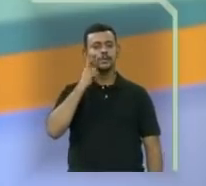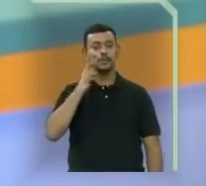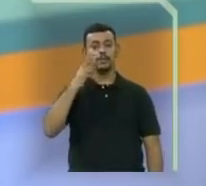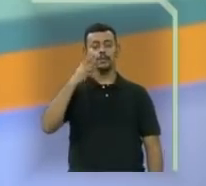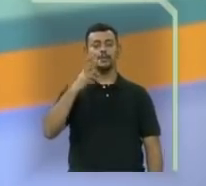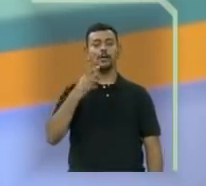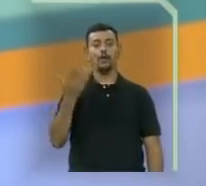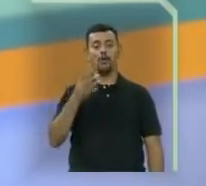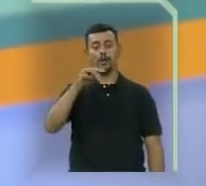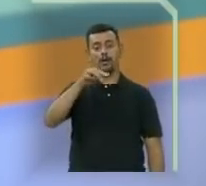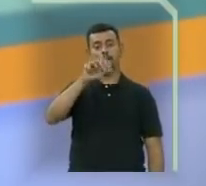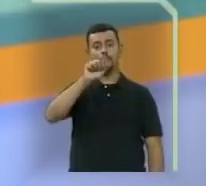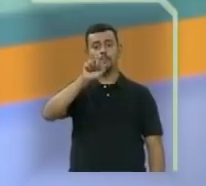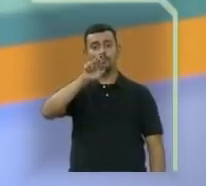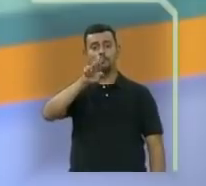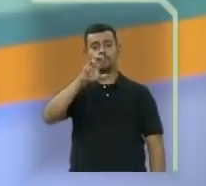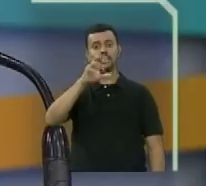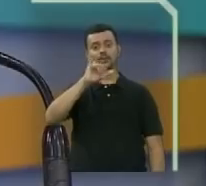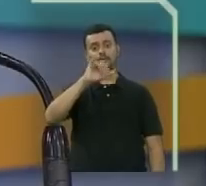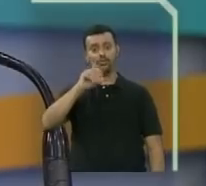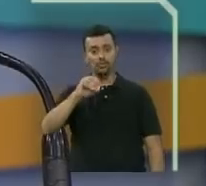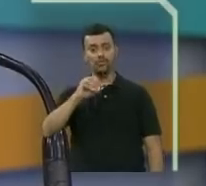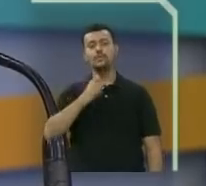Márcio França, do PSB,